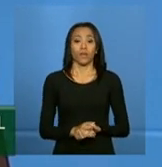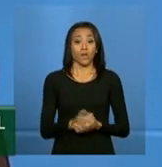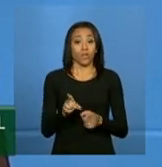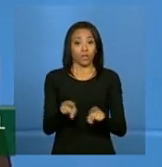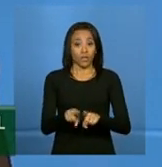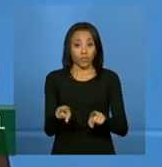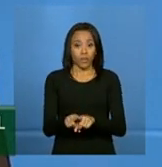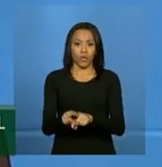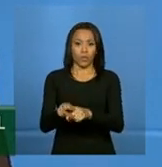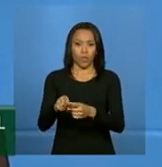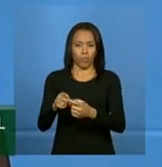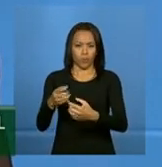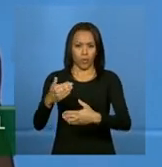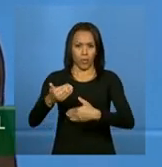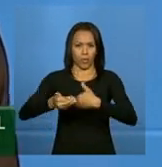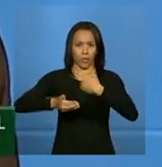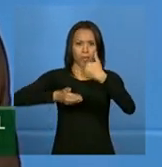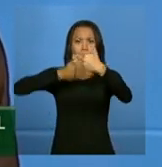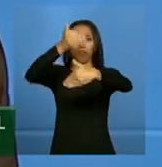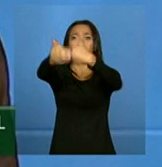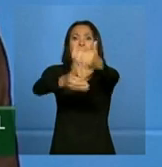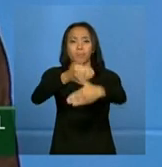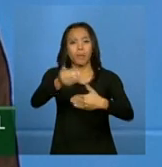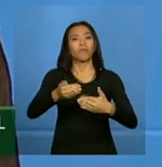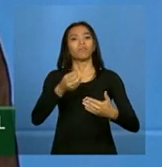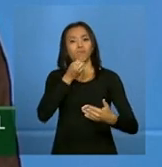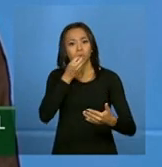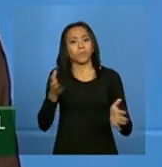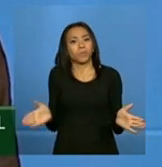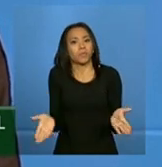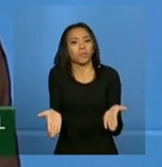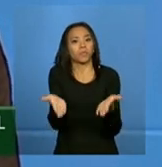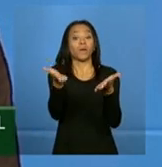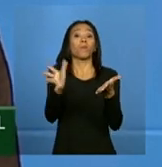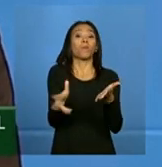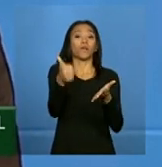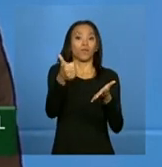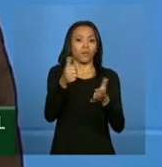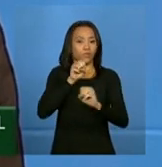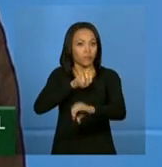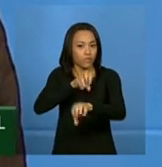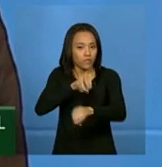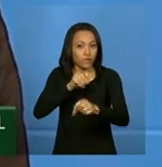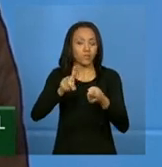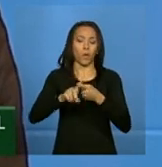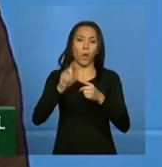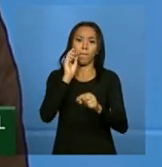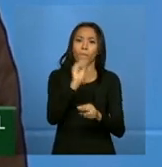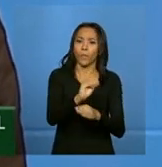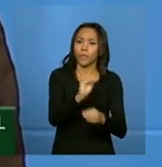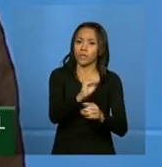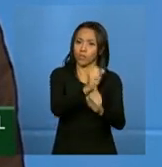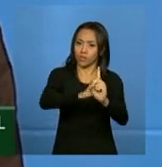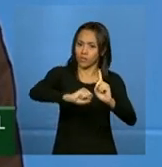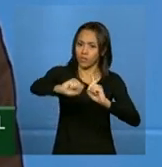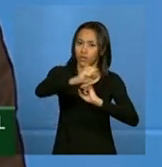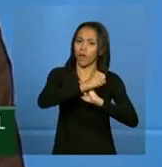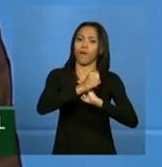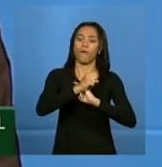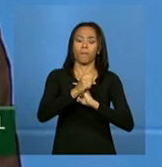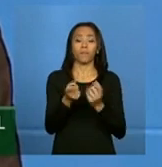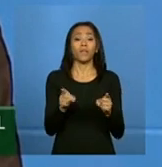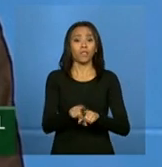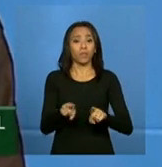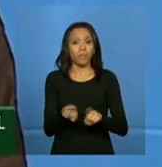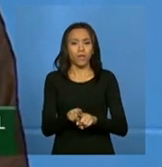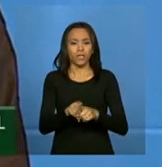progresso sustentado tem sido levado graças ao trabalho feito com educação, com proteção social e numa estrutura mais ampla para a